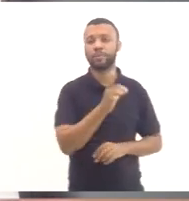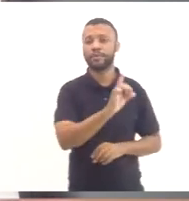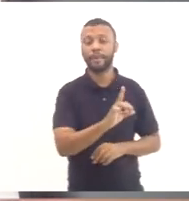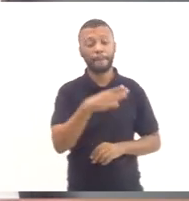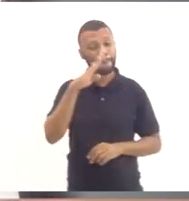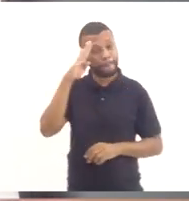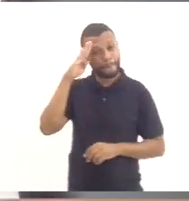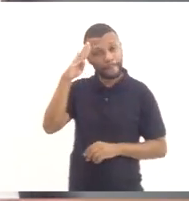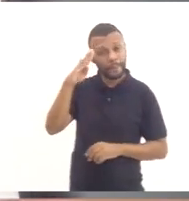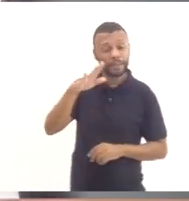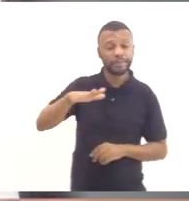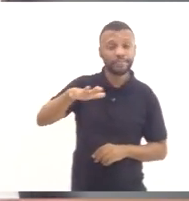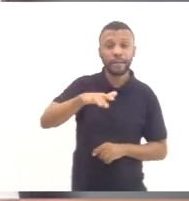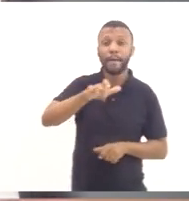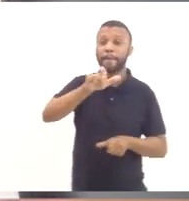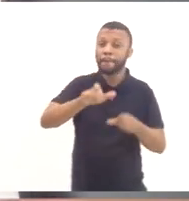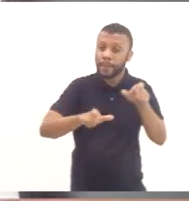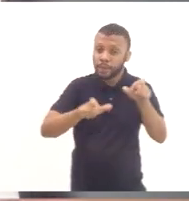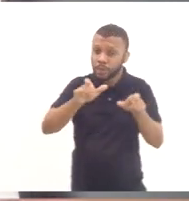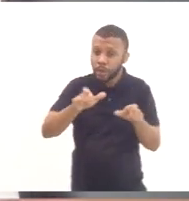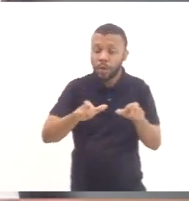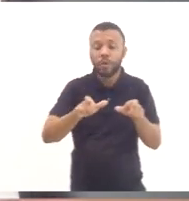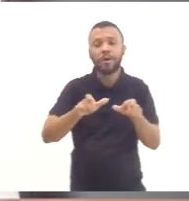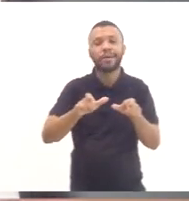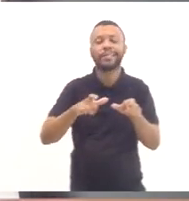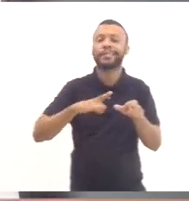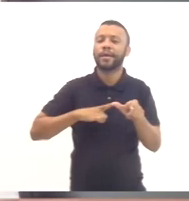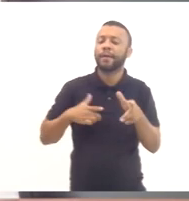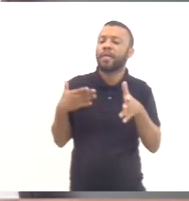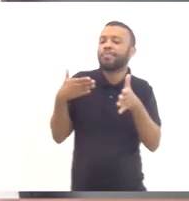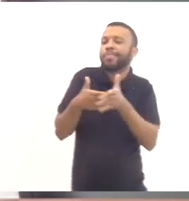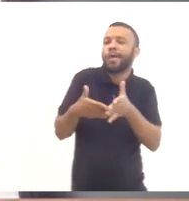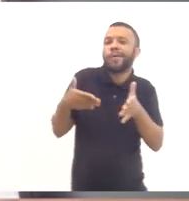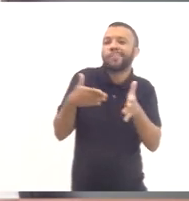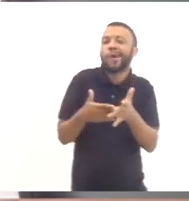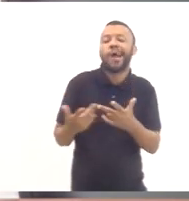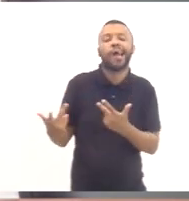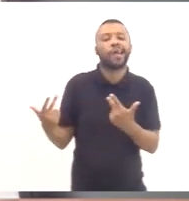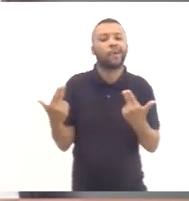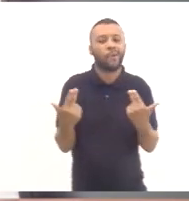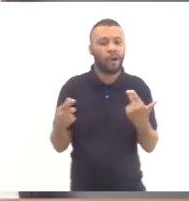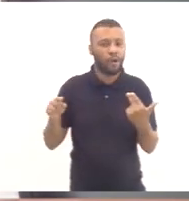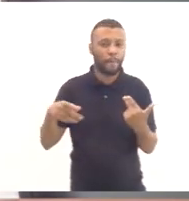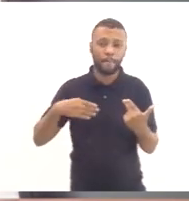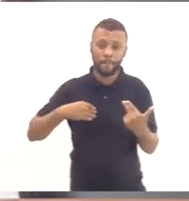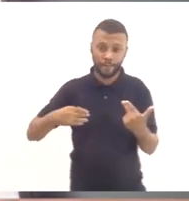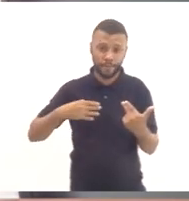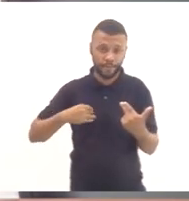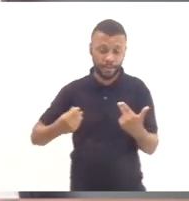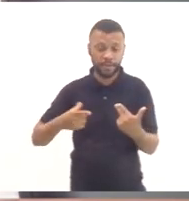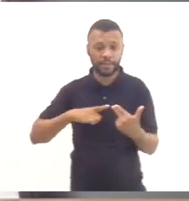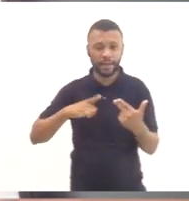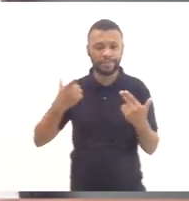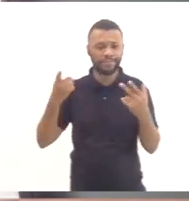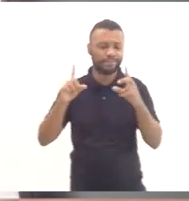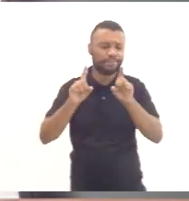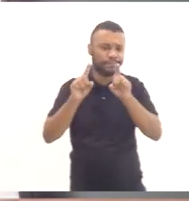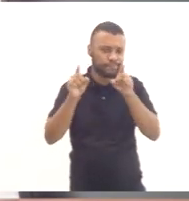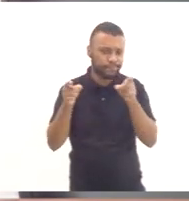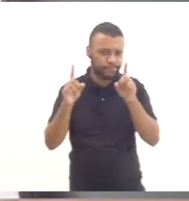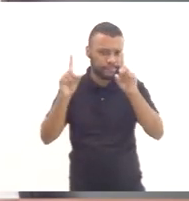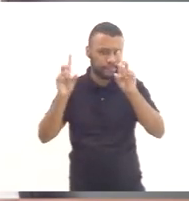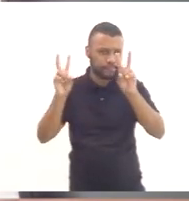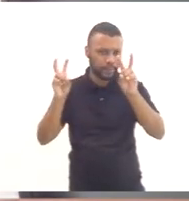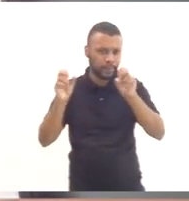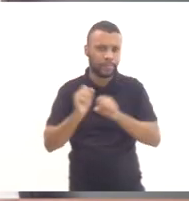no caso de pessoas com uma grande limitação como é o caso do meu filho meu filho fazendo um parênteses aqui o